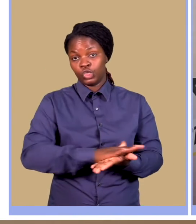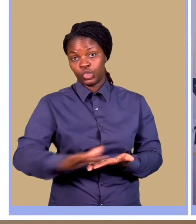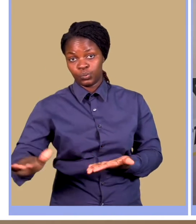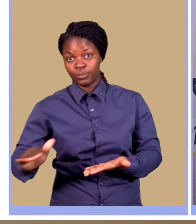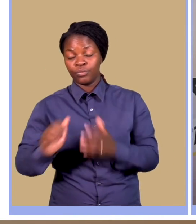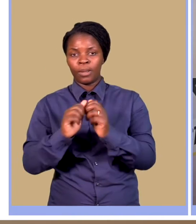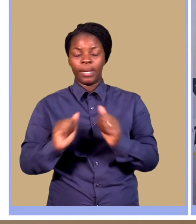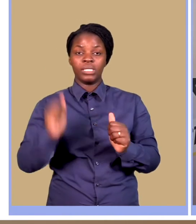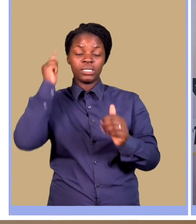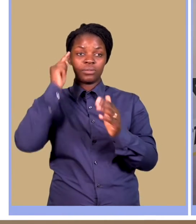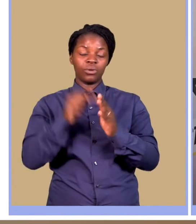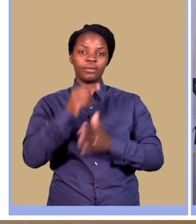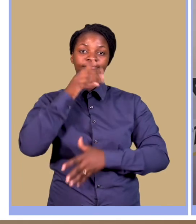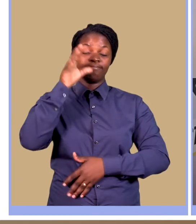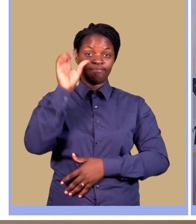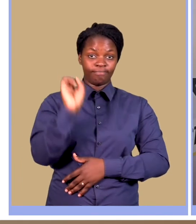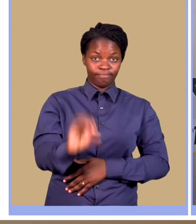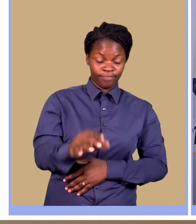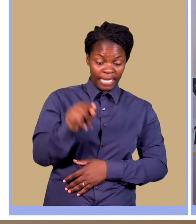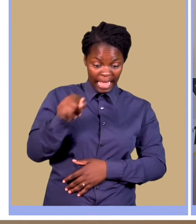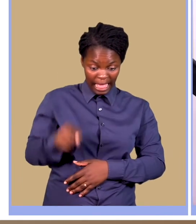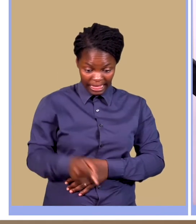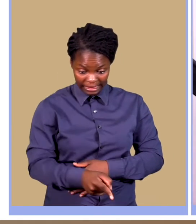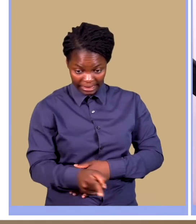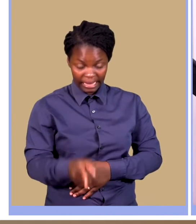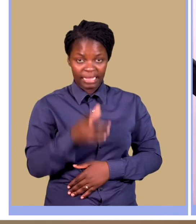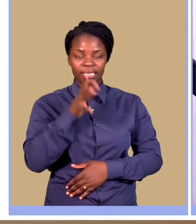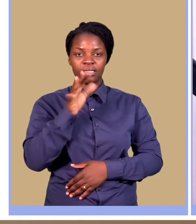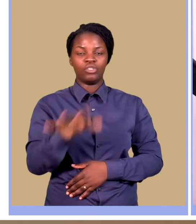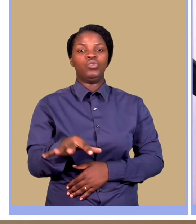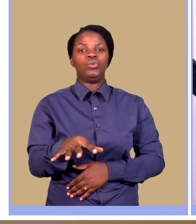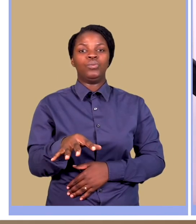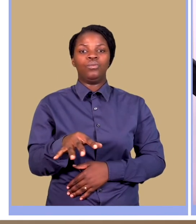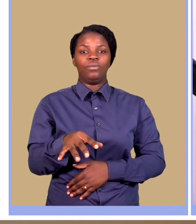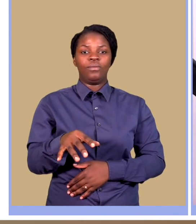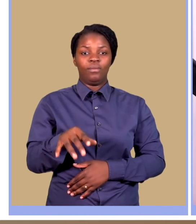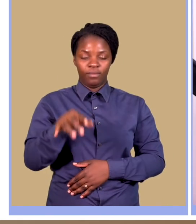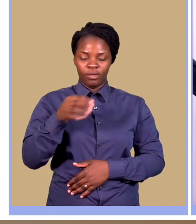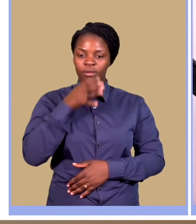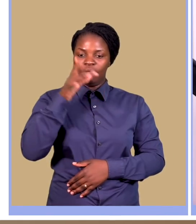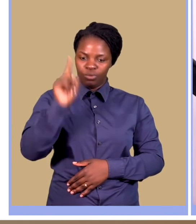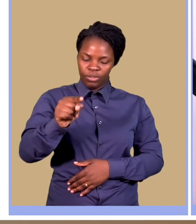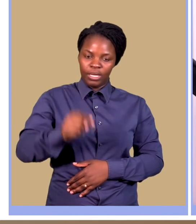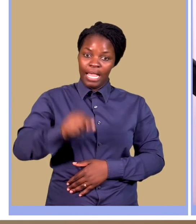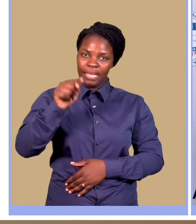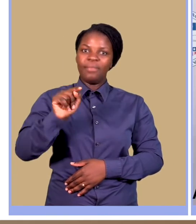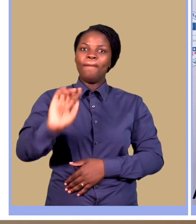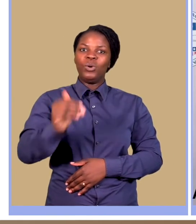quem consome aquele mesmo lixo é o próprio peixe. E quem consome o peixe somos